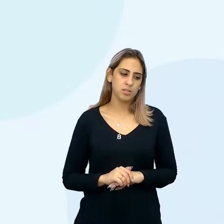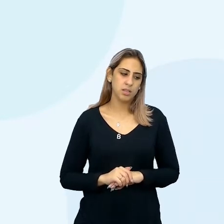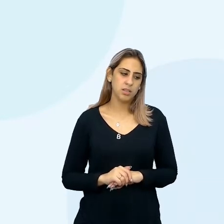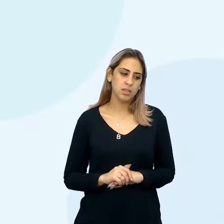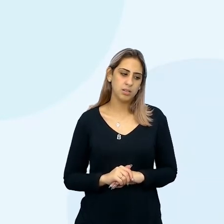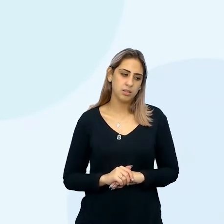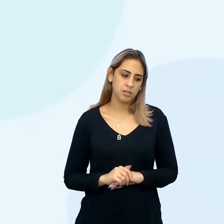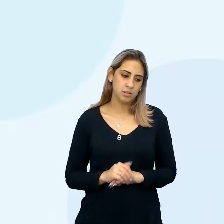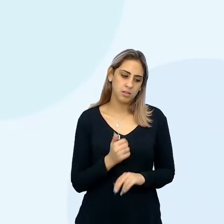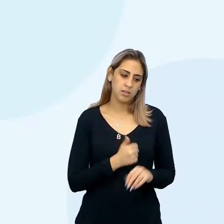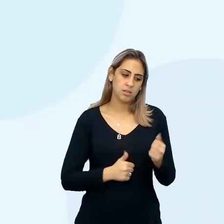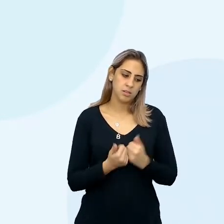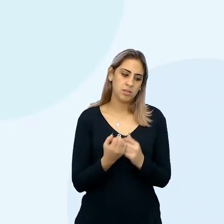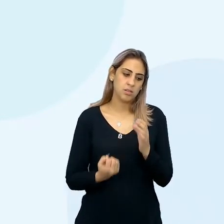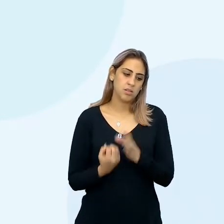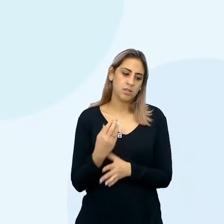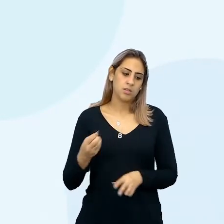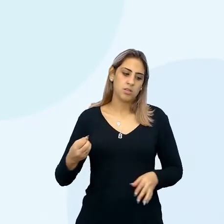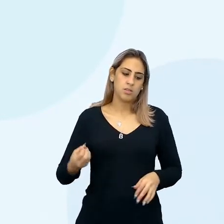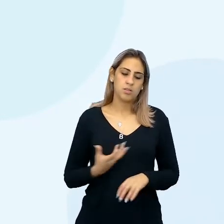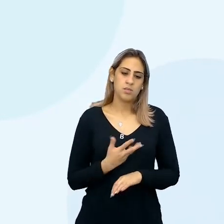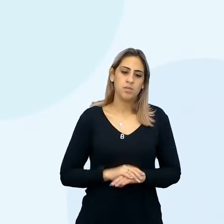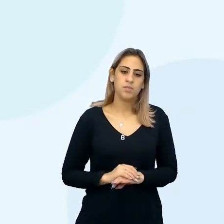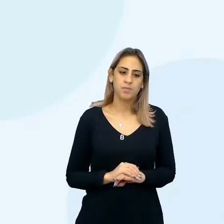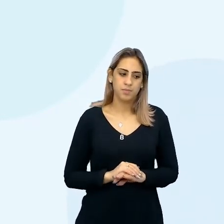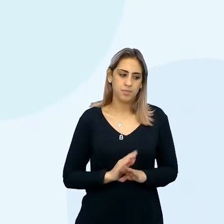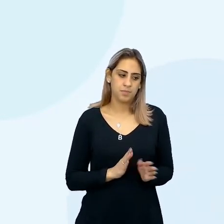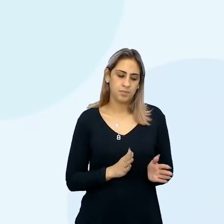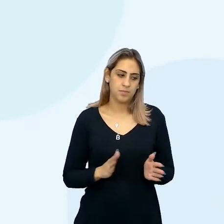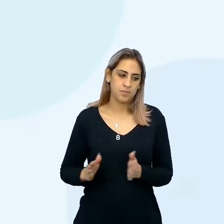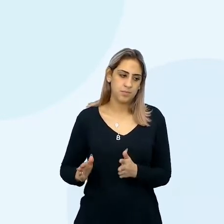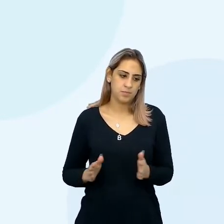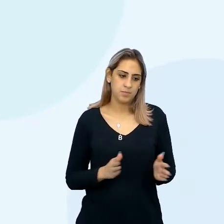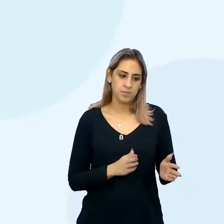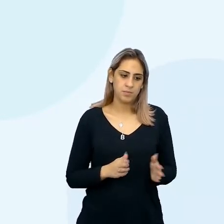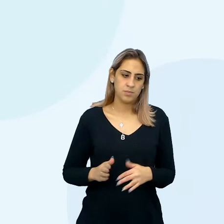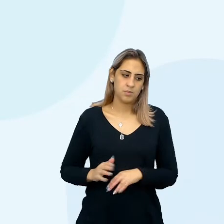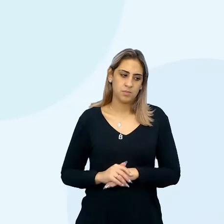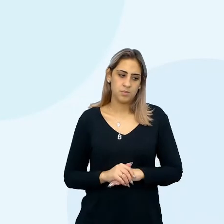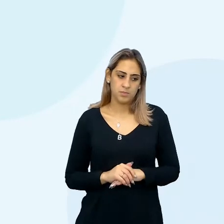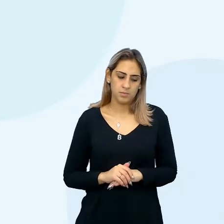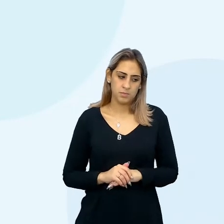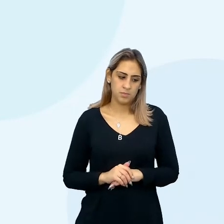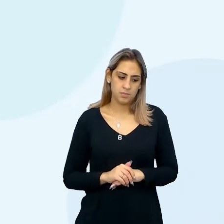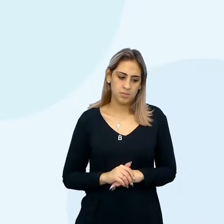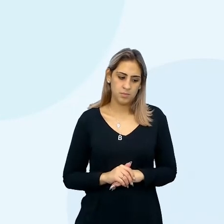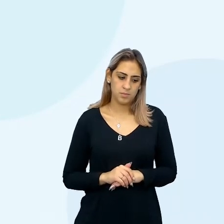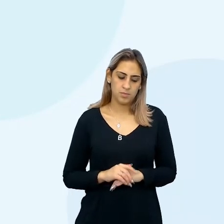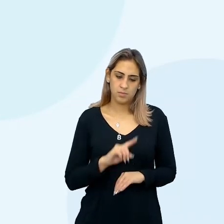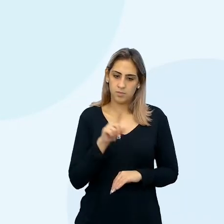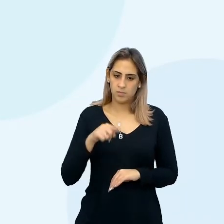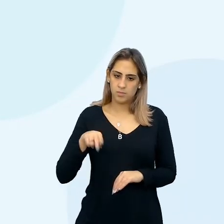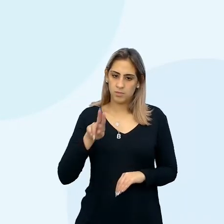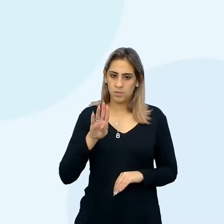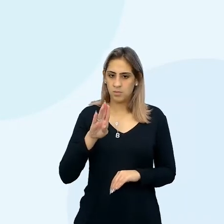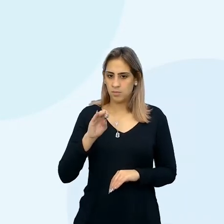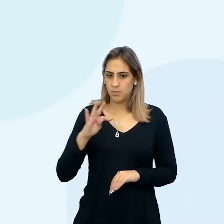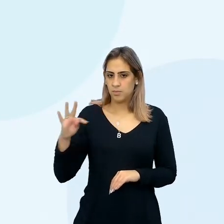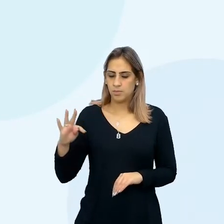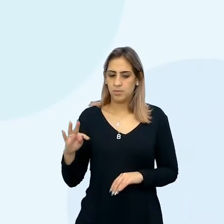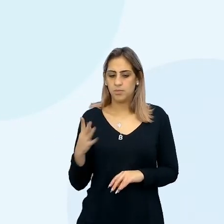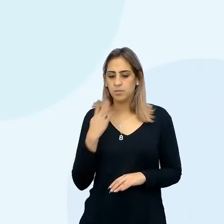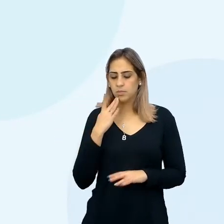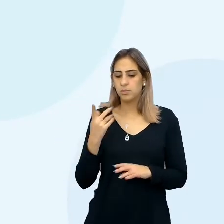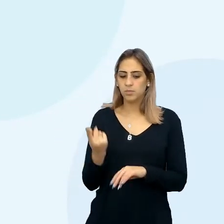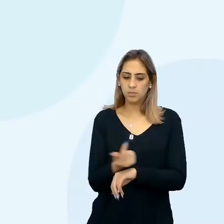o surgimento de um novo período no capitalismo, né, que a professora Zuboff vai denominar